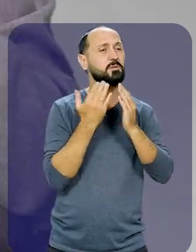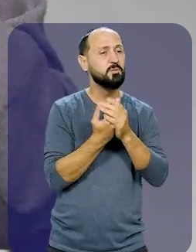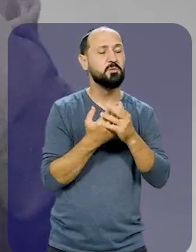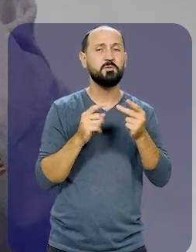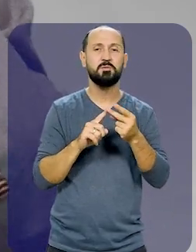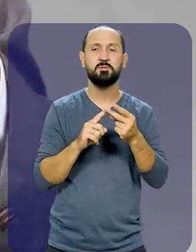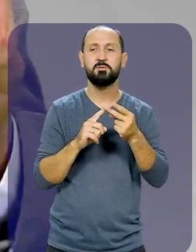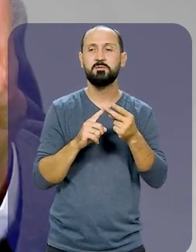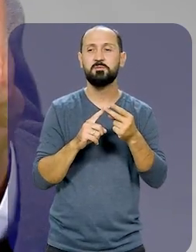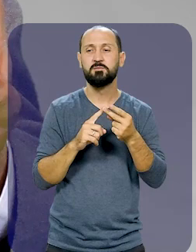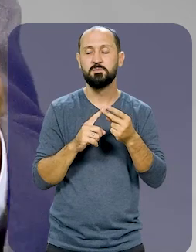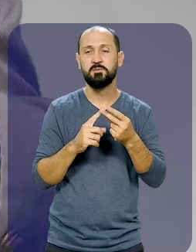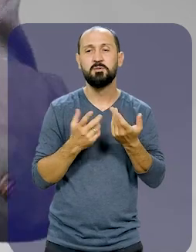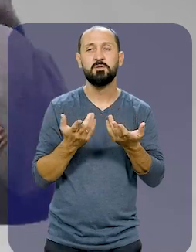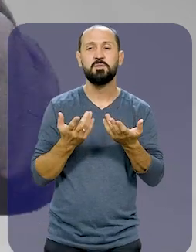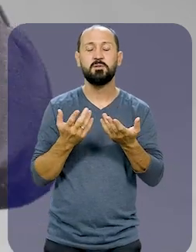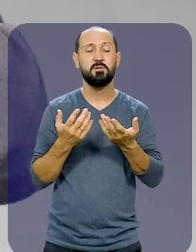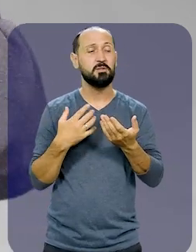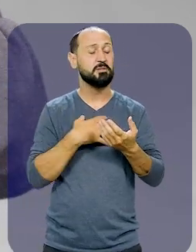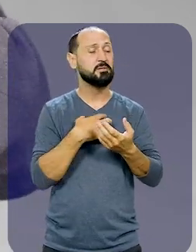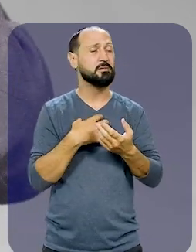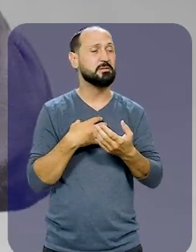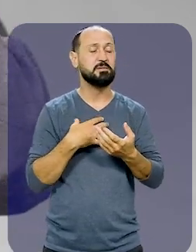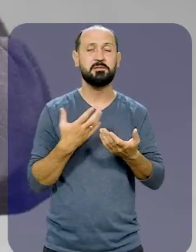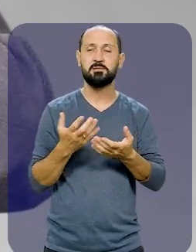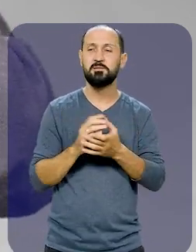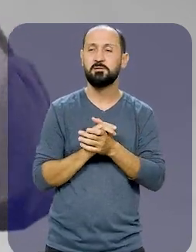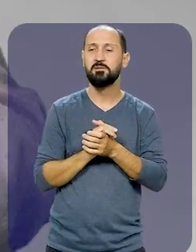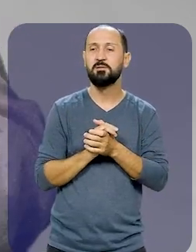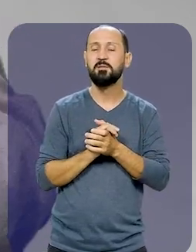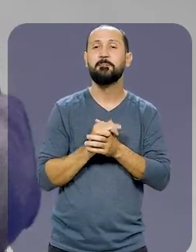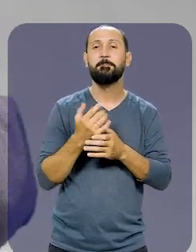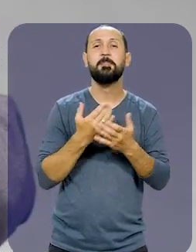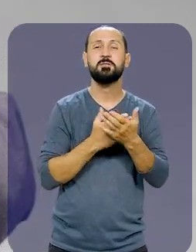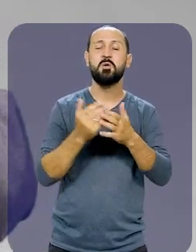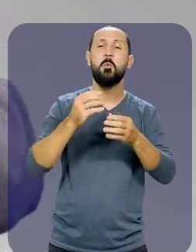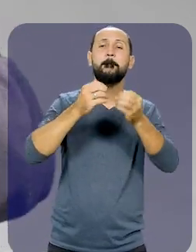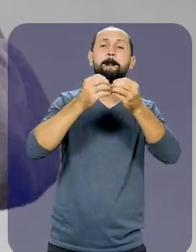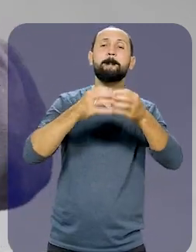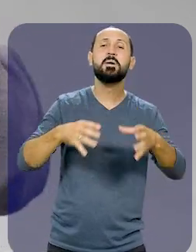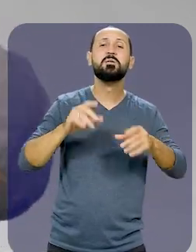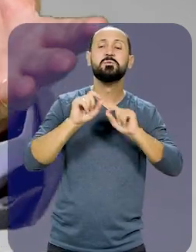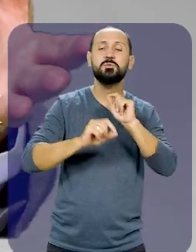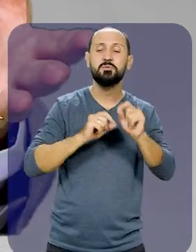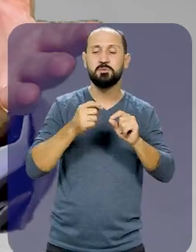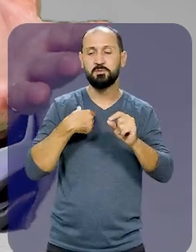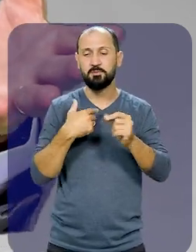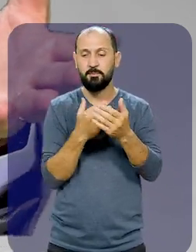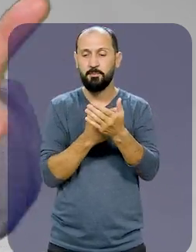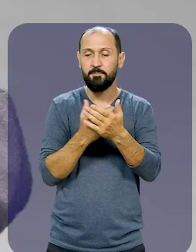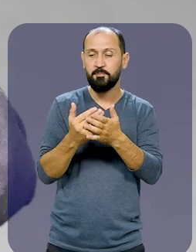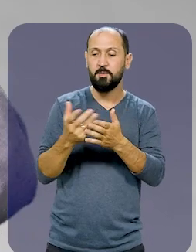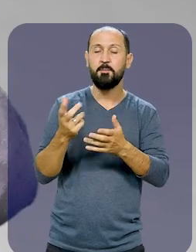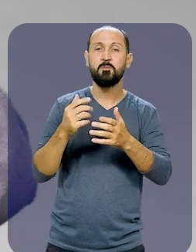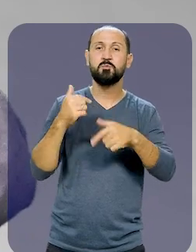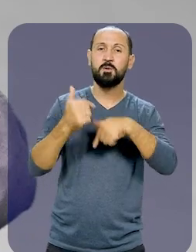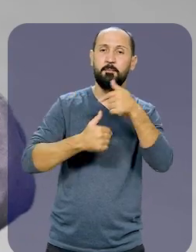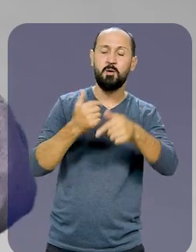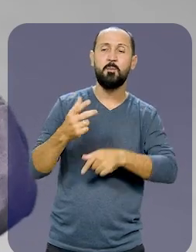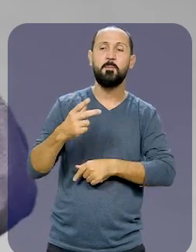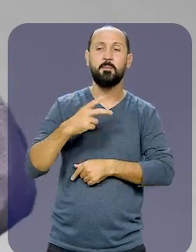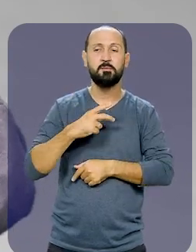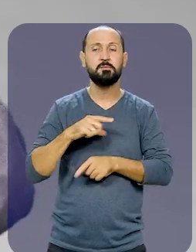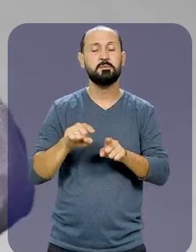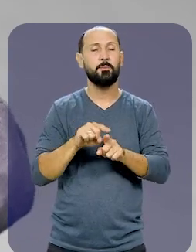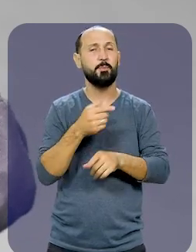então a abstinência é grande e isso vai causar um grande prejuízo tanto para a iniciativa privada quanto